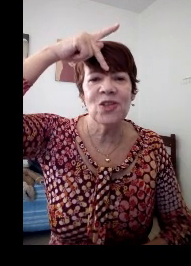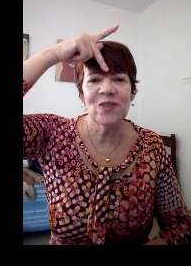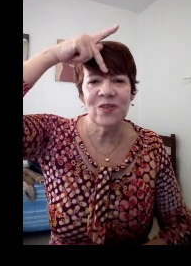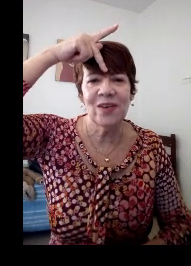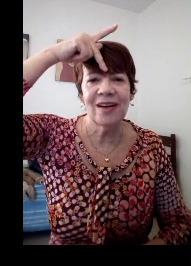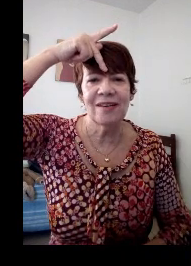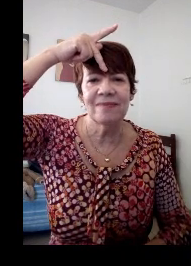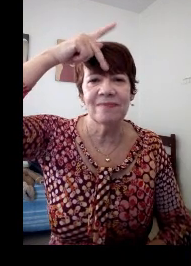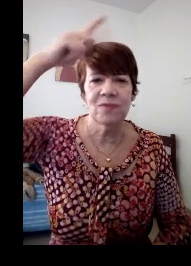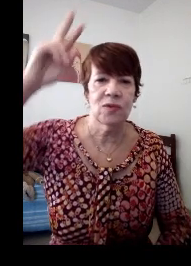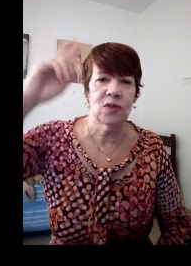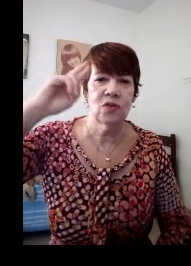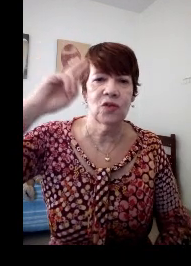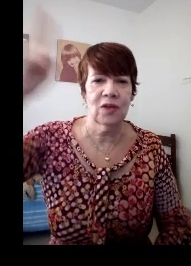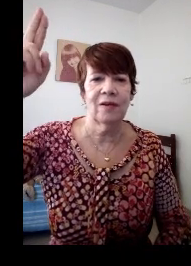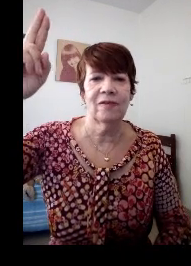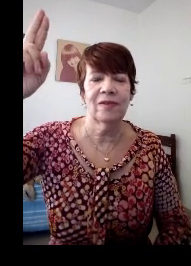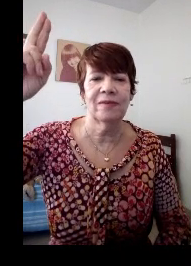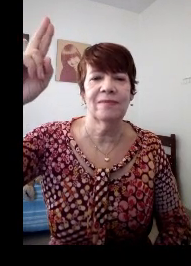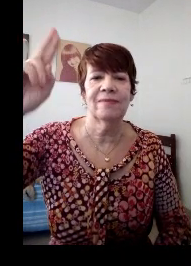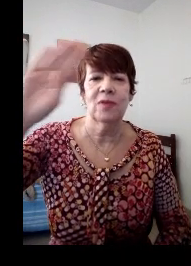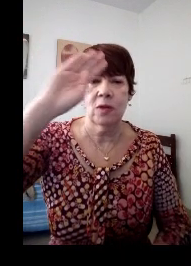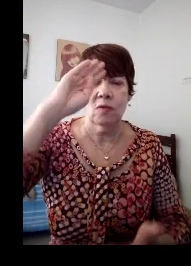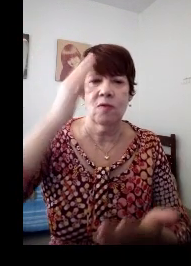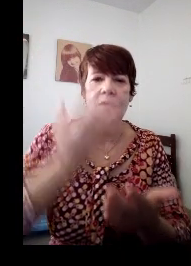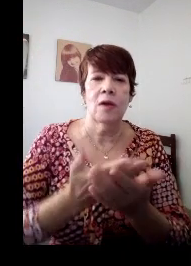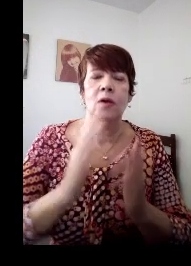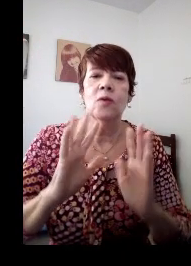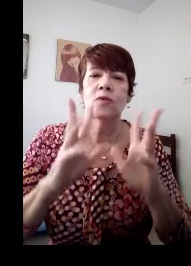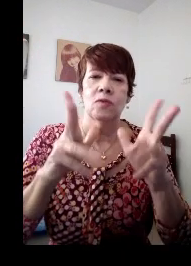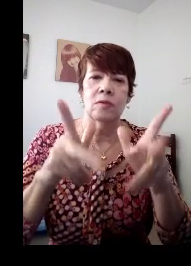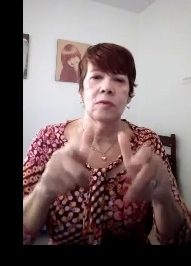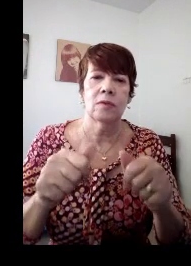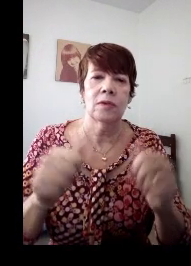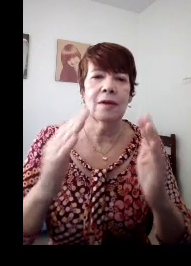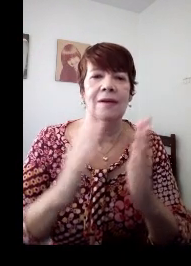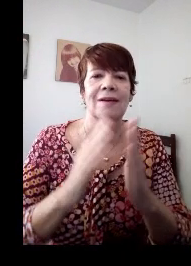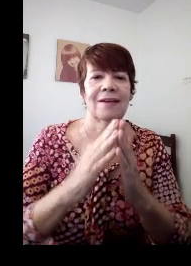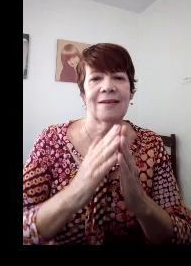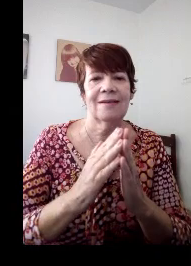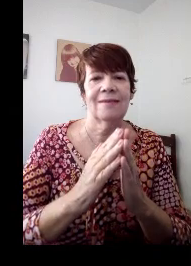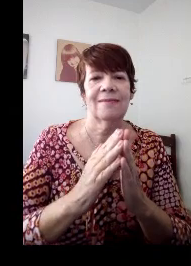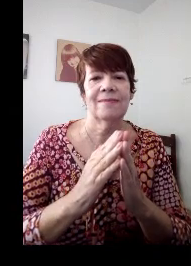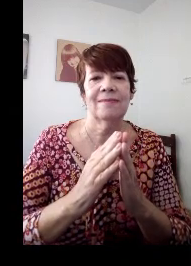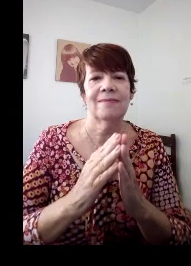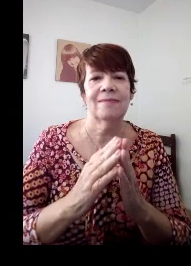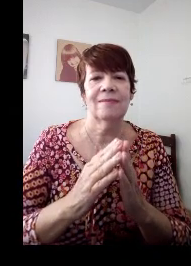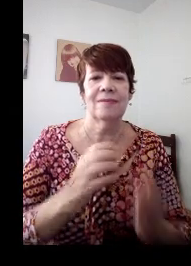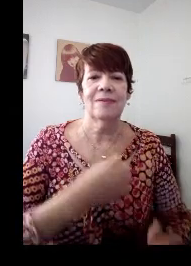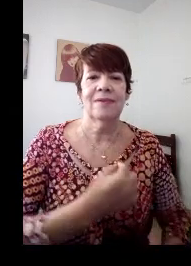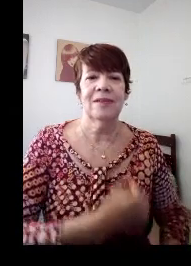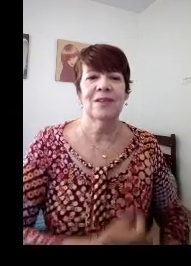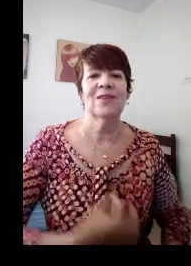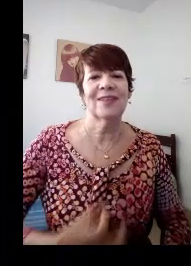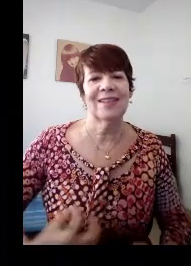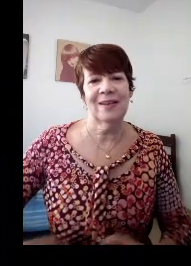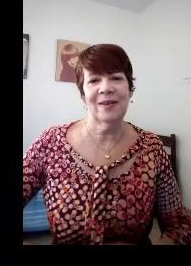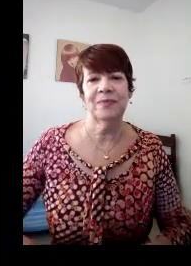que dava tudo para ele, confiava nele, que era Potifar.